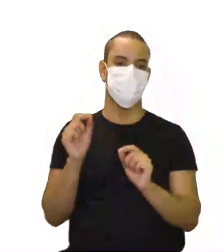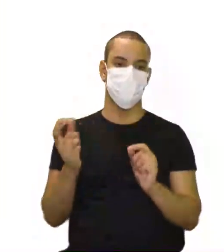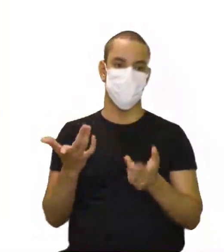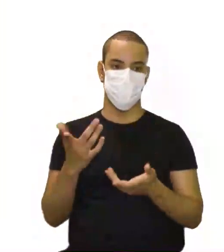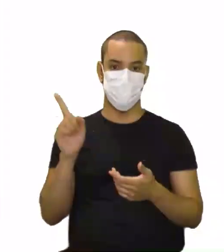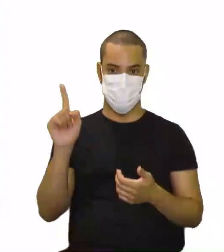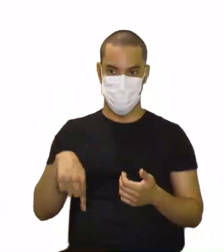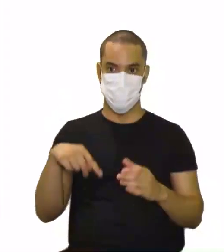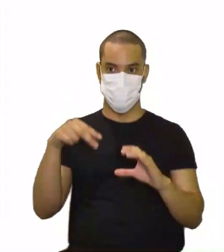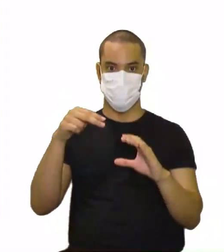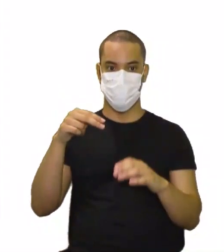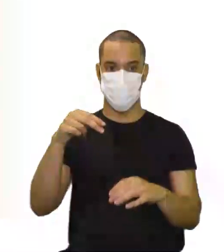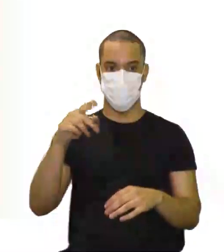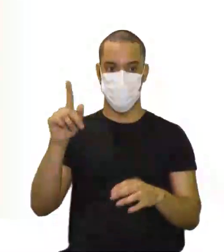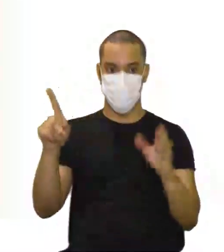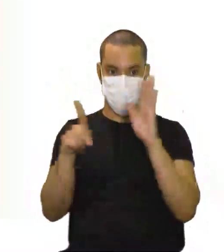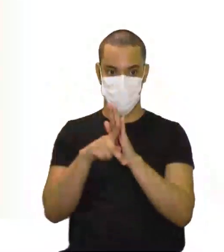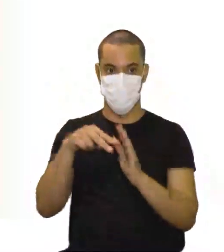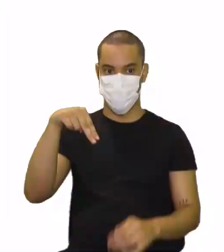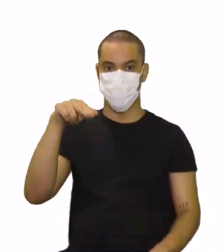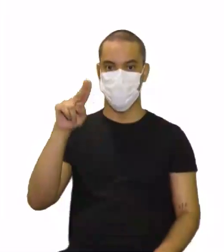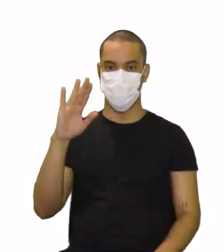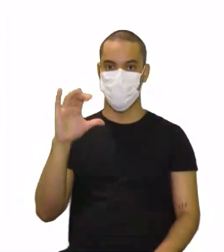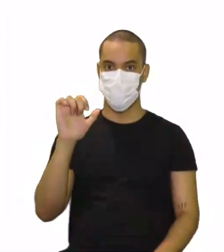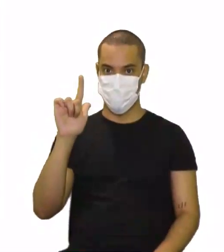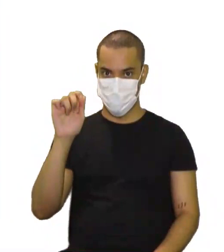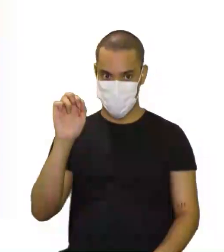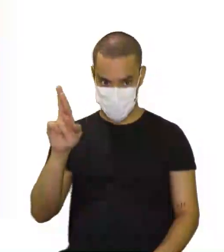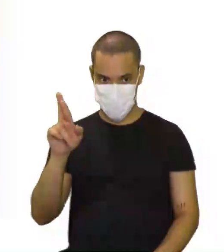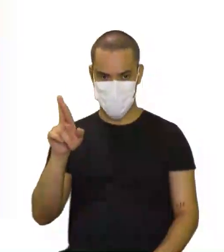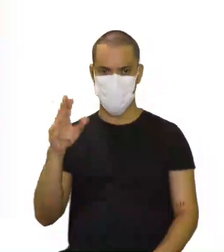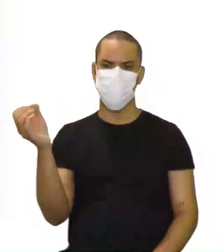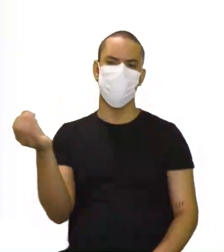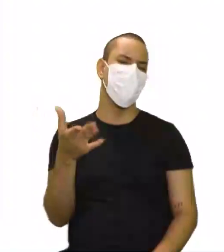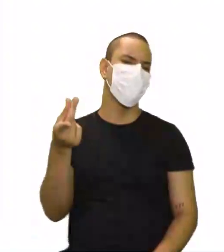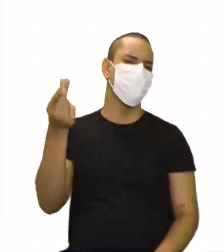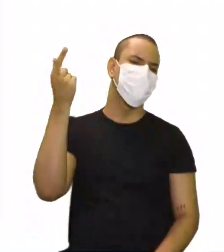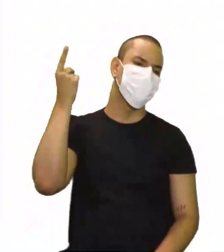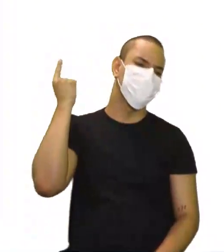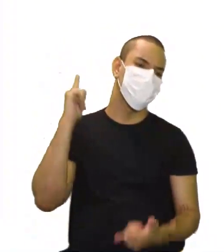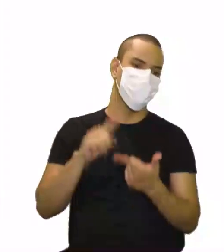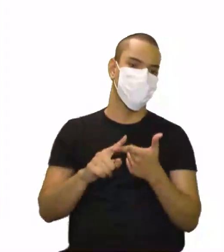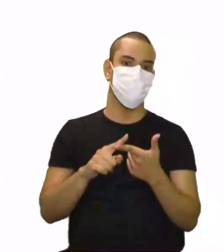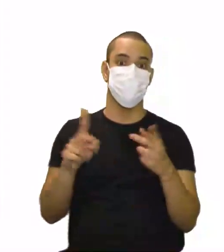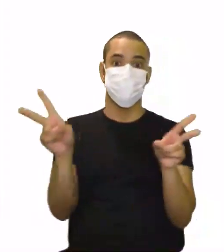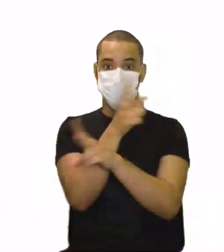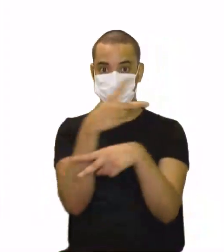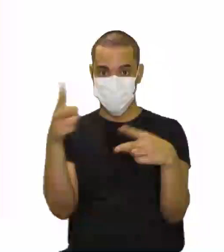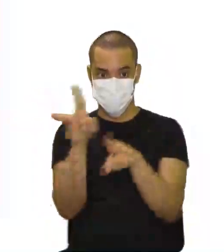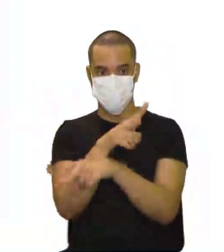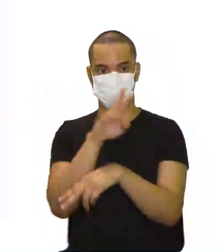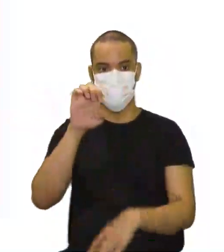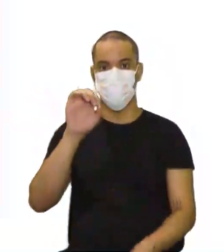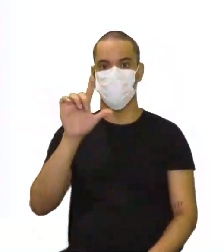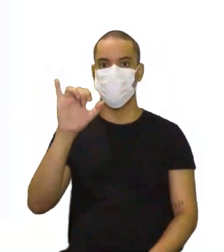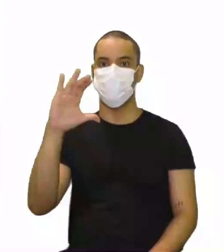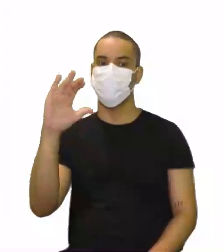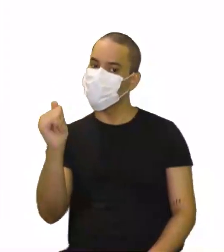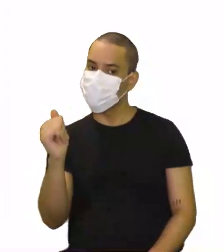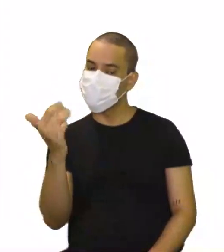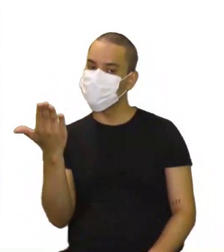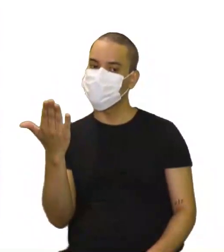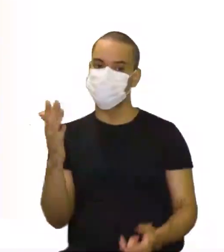Energia nuclear? A energia nuclear é uma energia nova ou energia antiga? A energia eólica é nova ou é